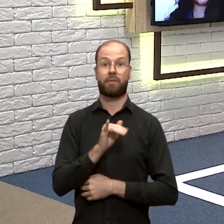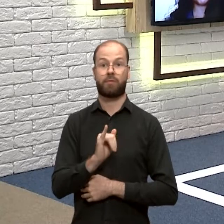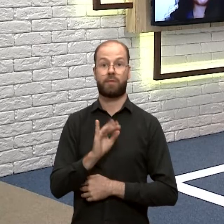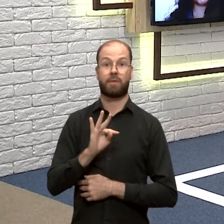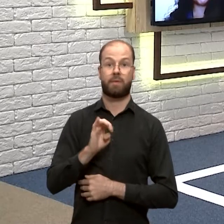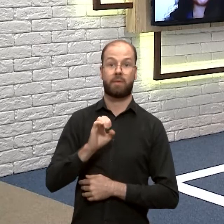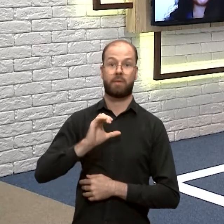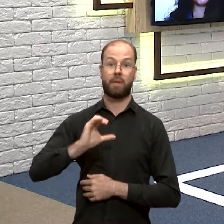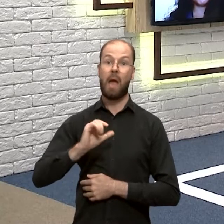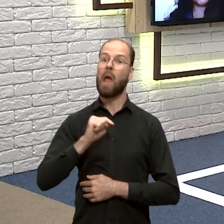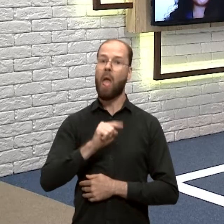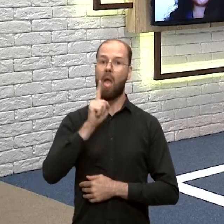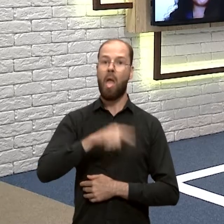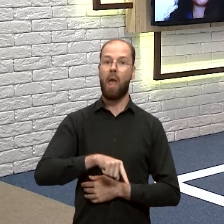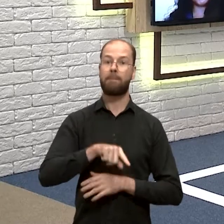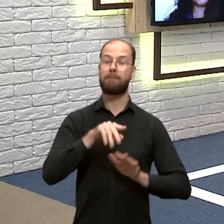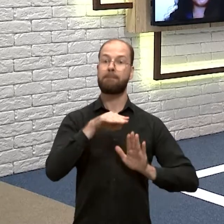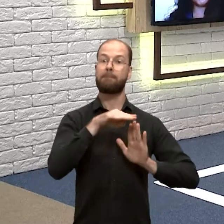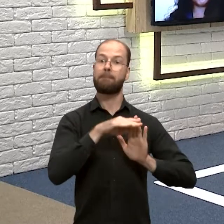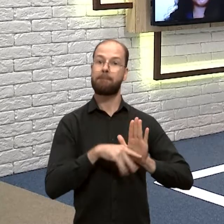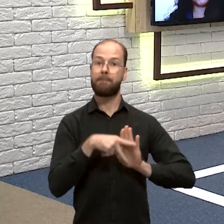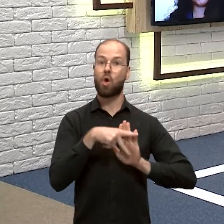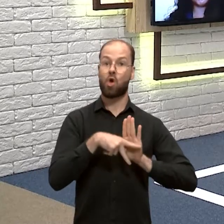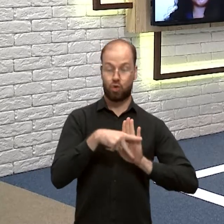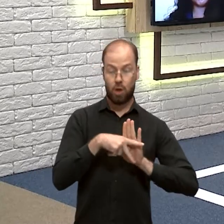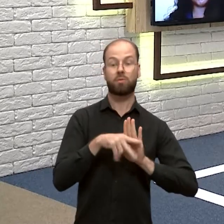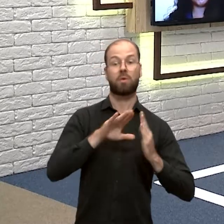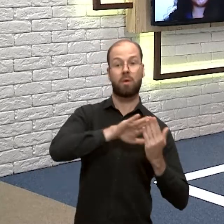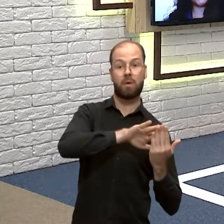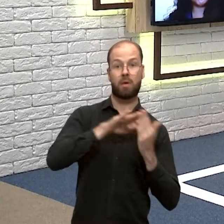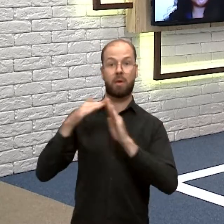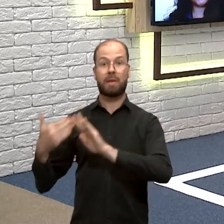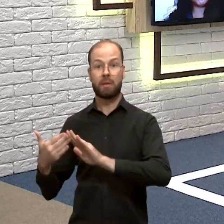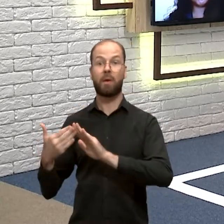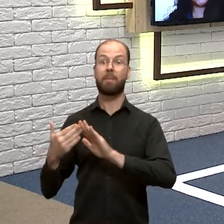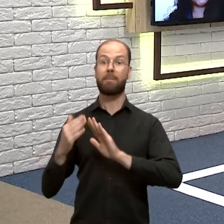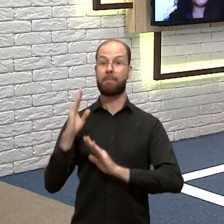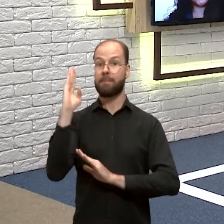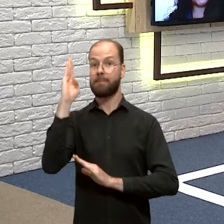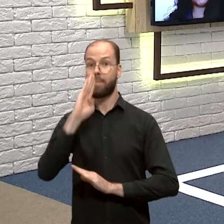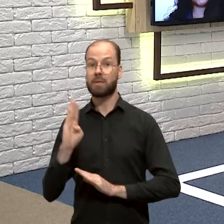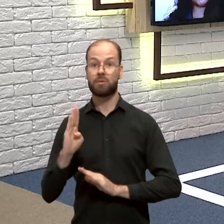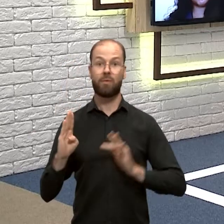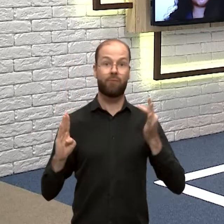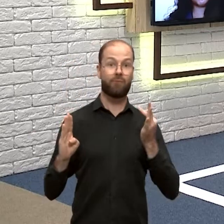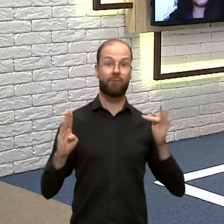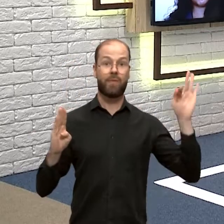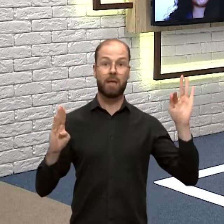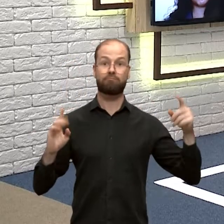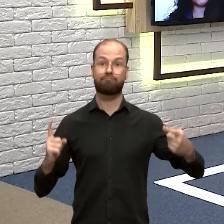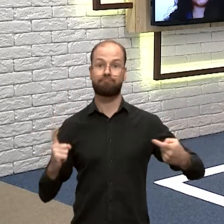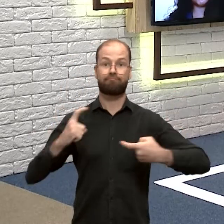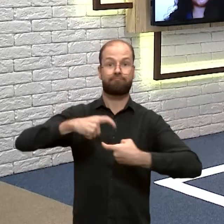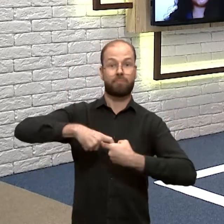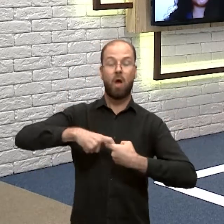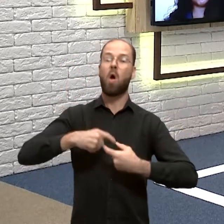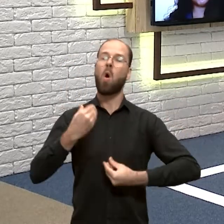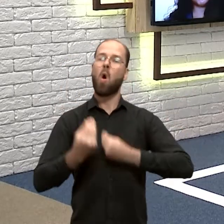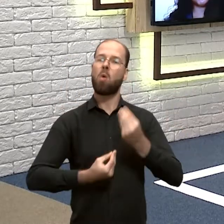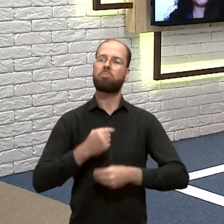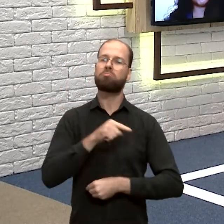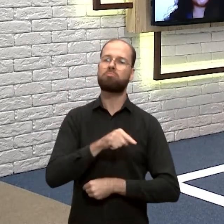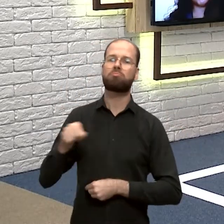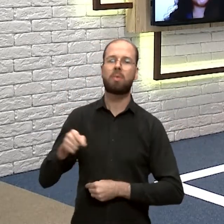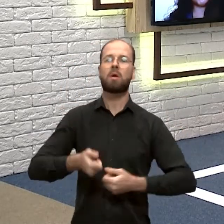de intercâmbio no âmbito da cooperação entre Brasil e França. Queria que o senhor explicasse como é essa cooperação, como é